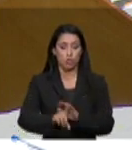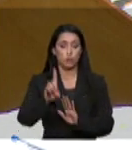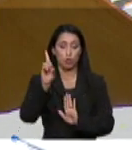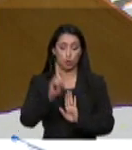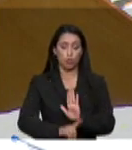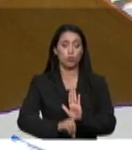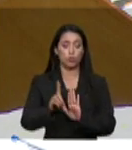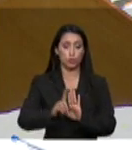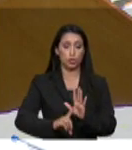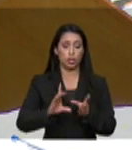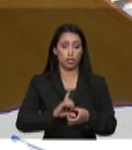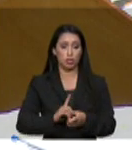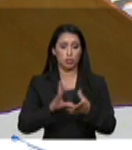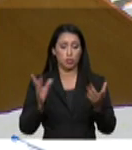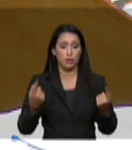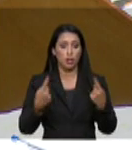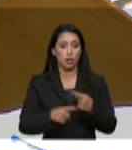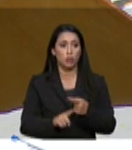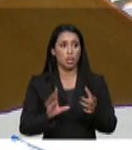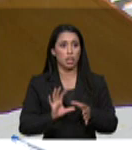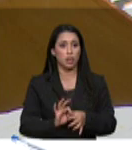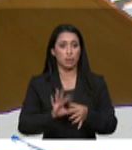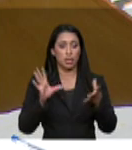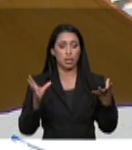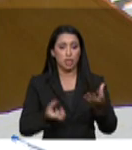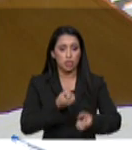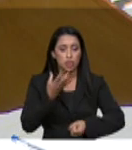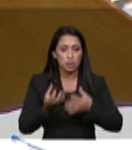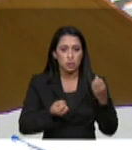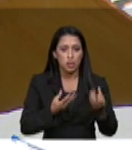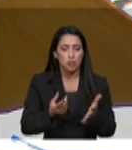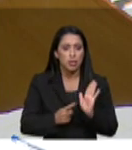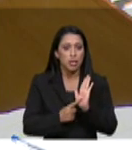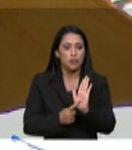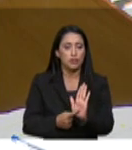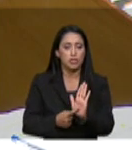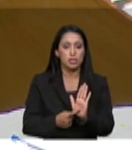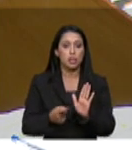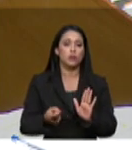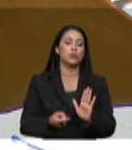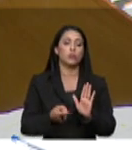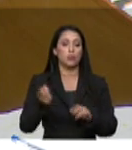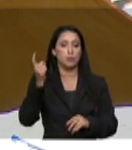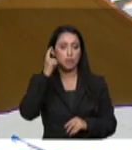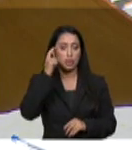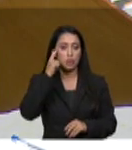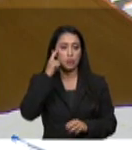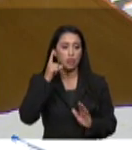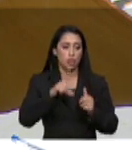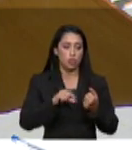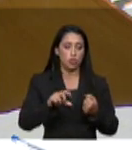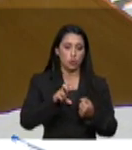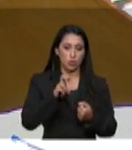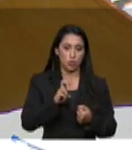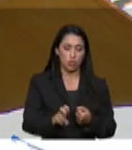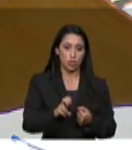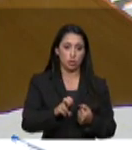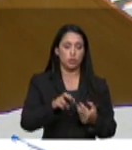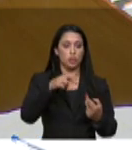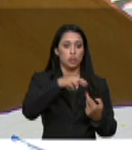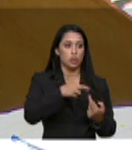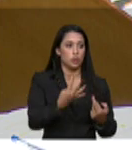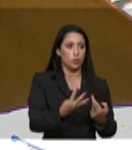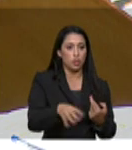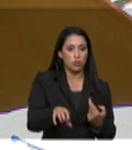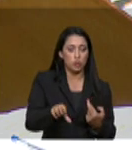direito porque viola os direitos fundamentais de liberdade de expressão e de manifestação do pensamento se alimentar os artigos 5º incisos 4